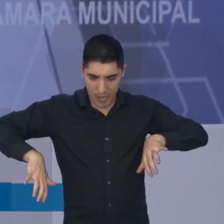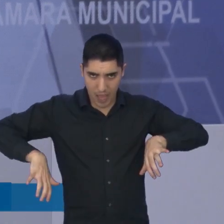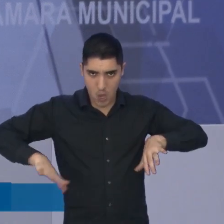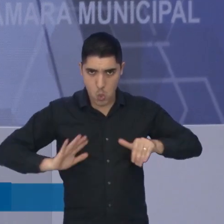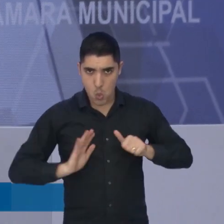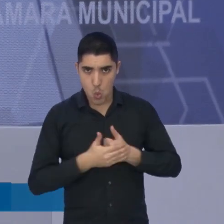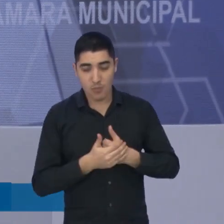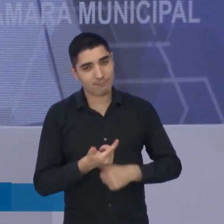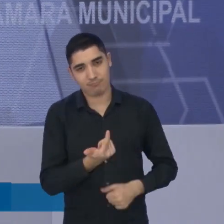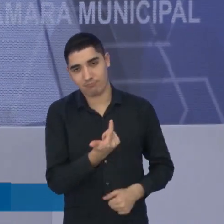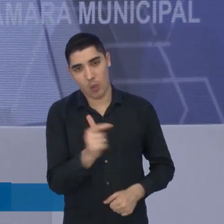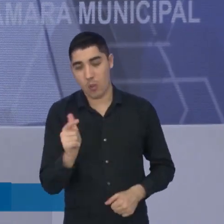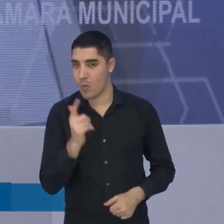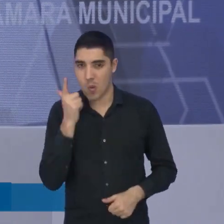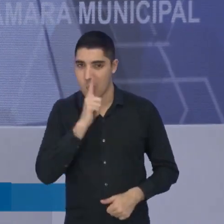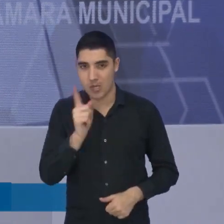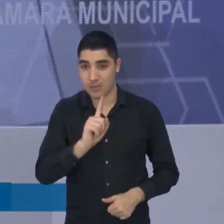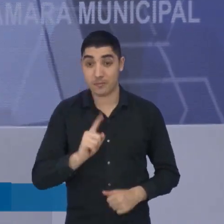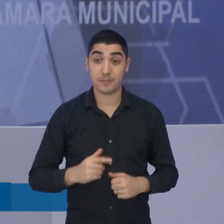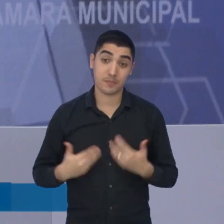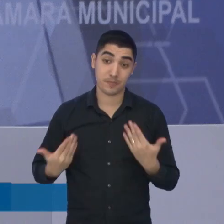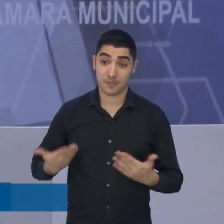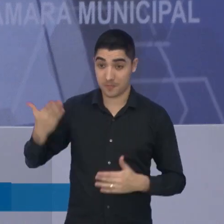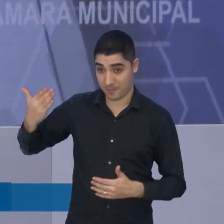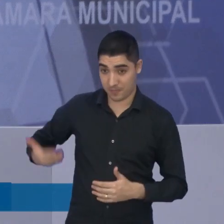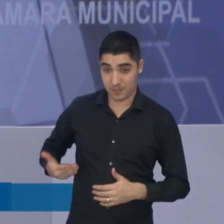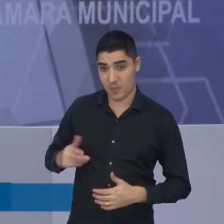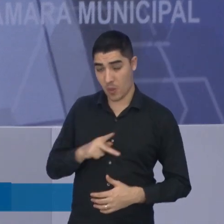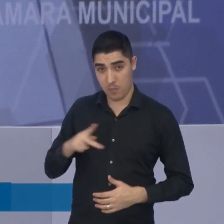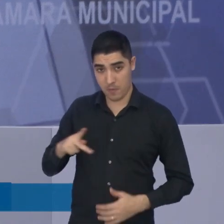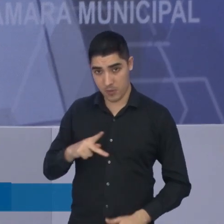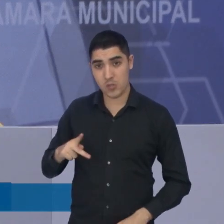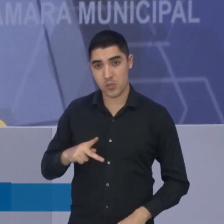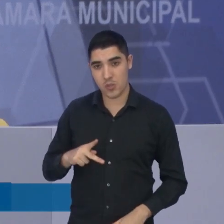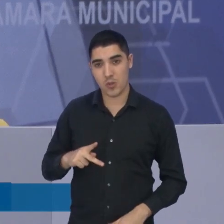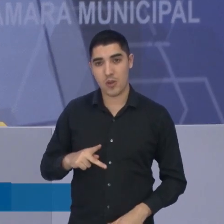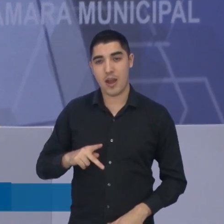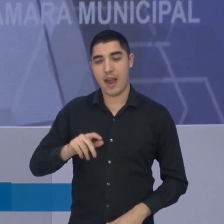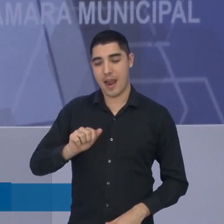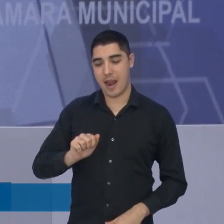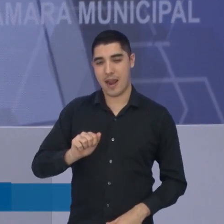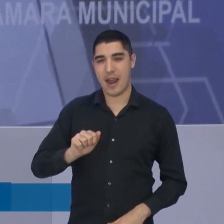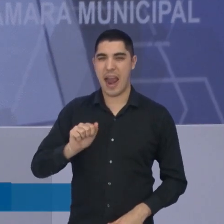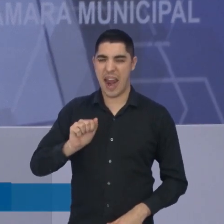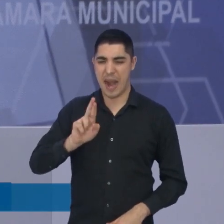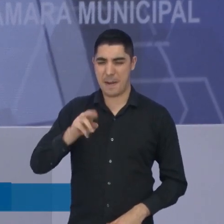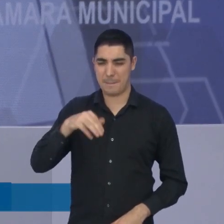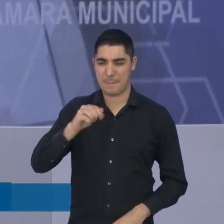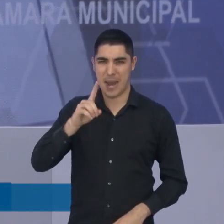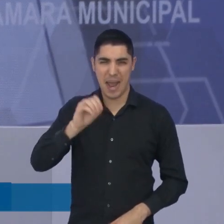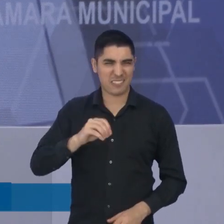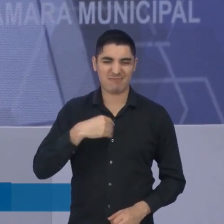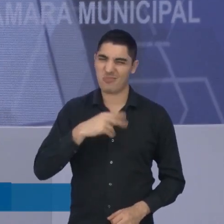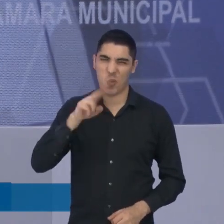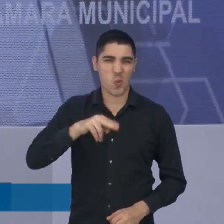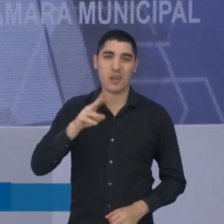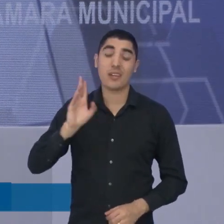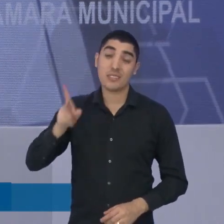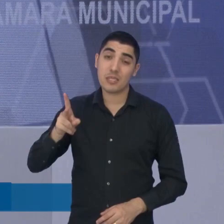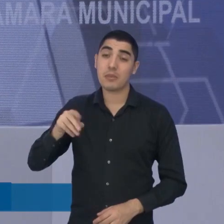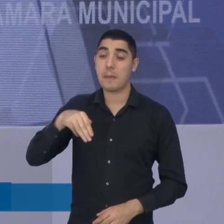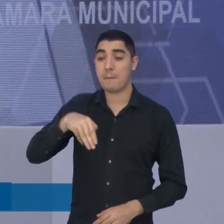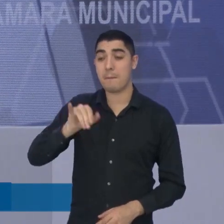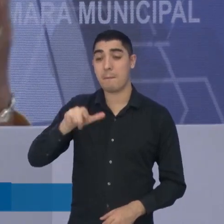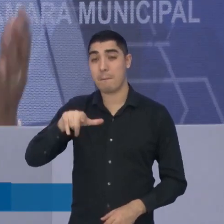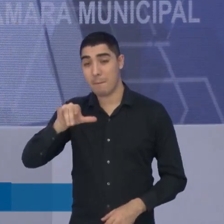com Milioni, porque eu sempre chamei de Milioni, nunca consegui chamar Armando, ou era Milioni ou era Mili,